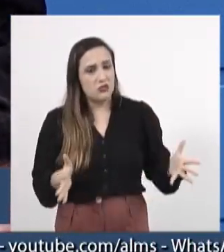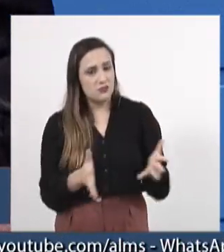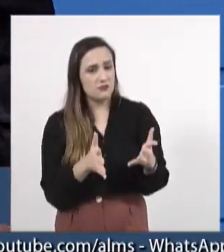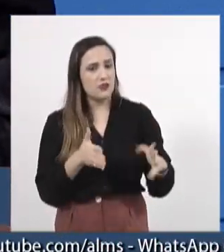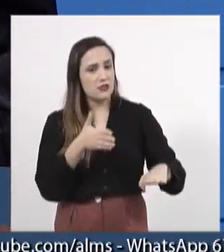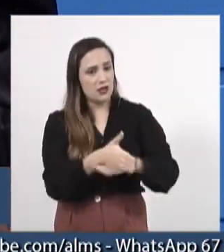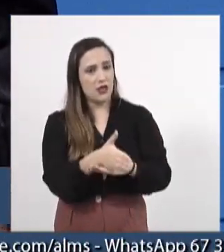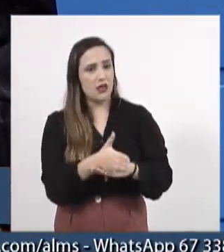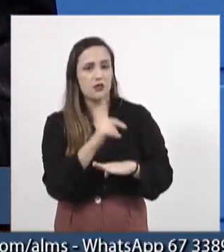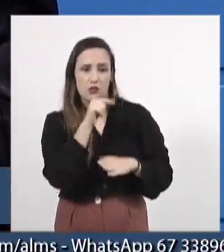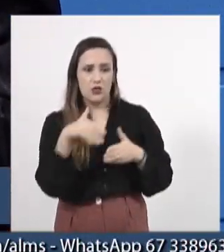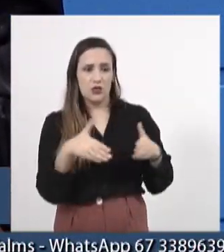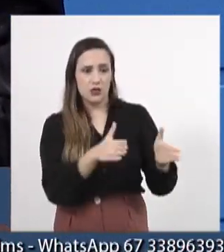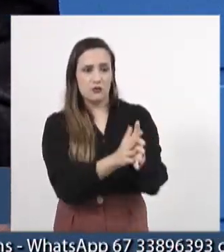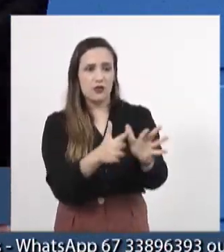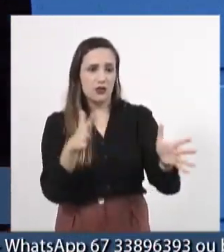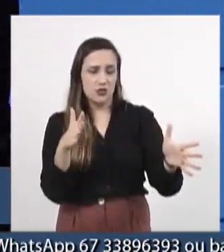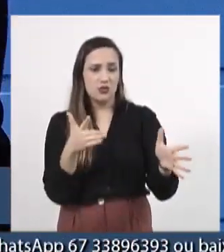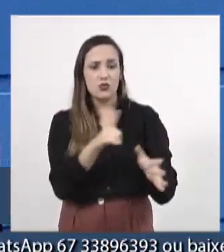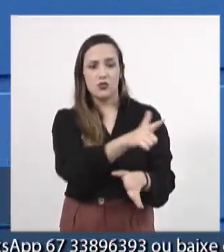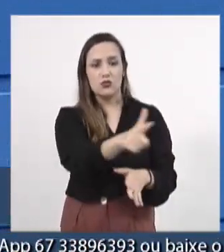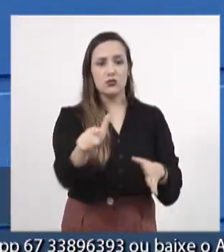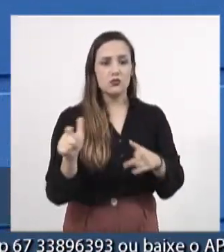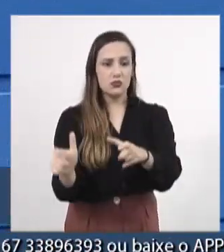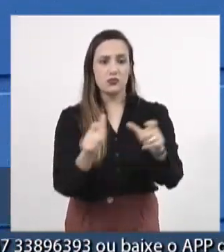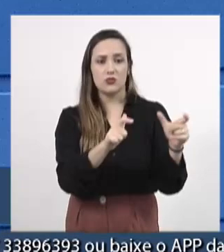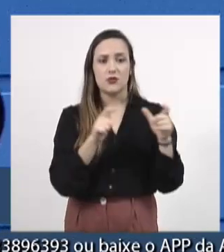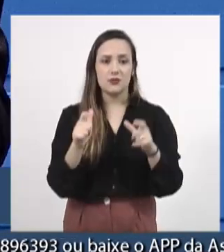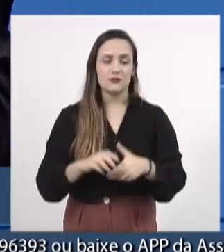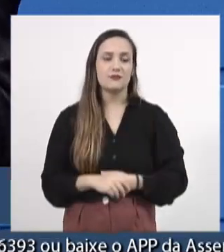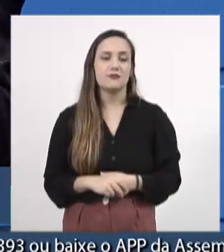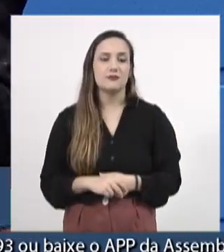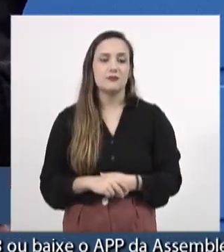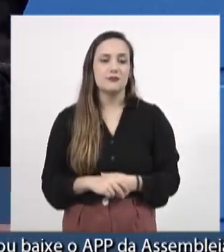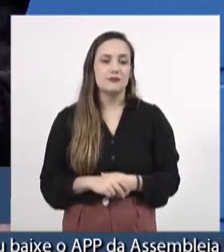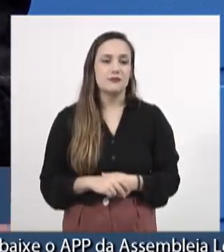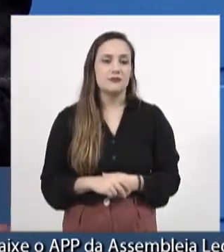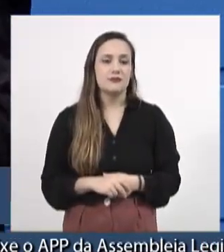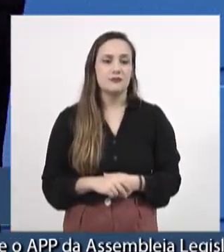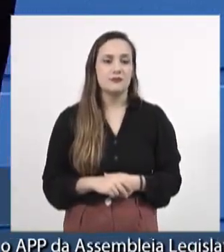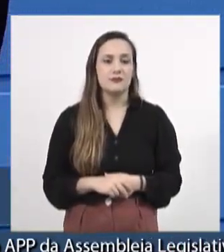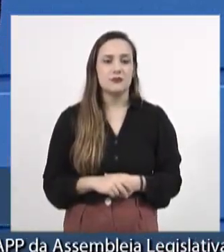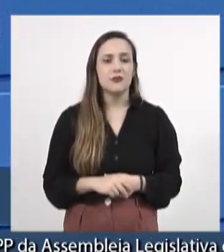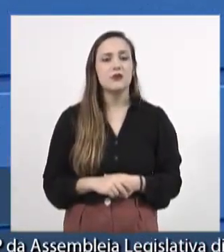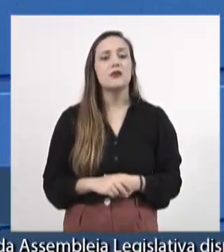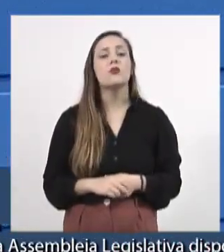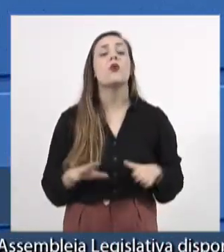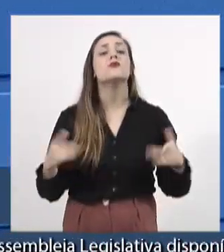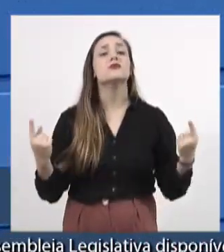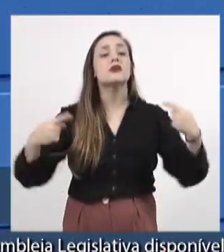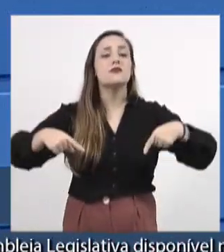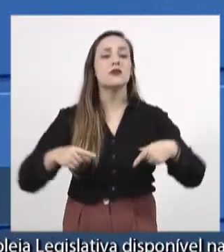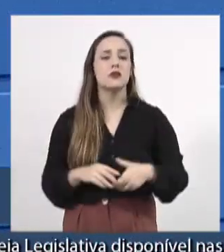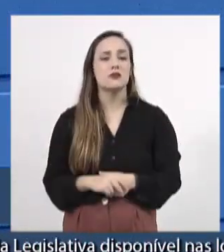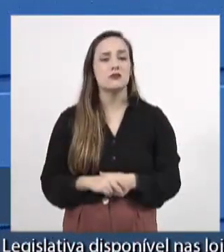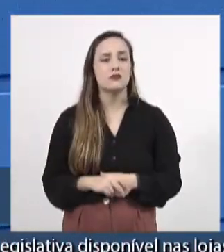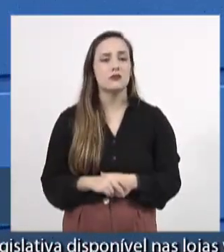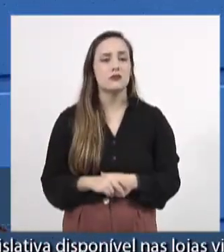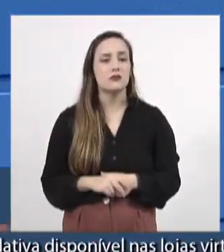Rio Brilhante e em outros lugares. O mesmo desafio, para me concluir, não tomar seu tempo, eu faço para